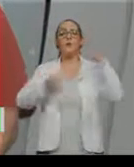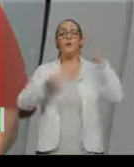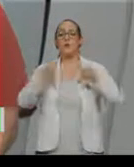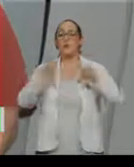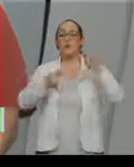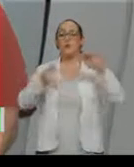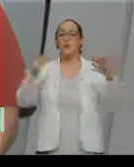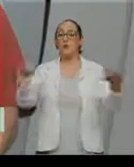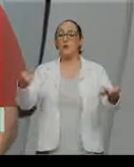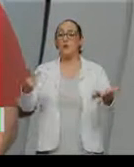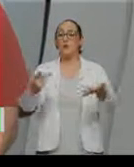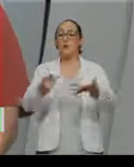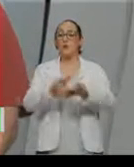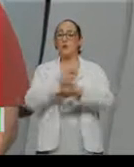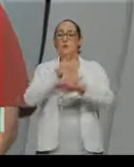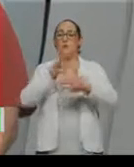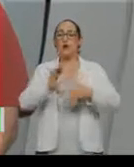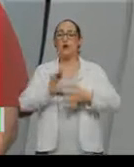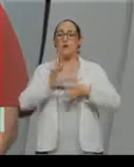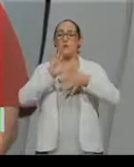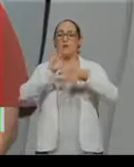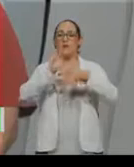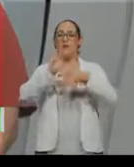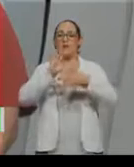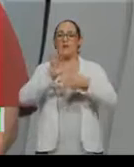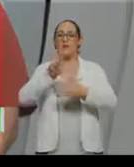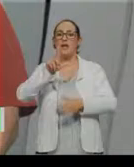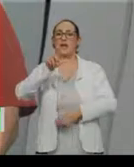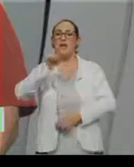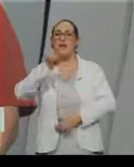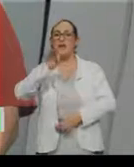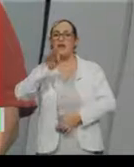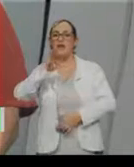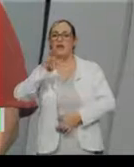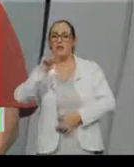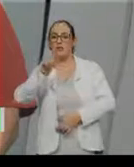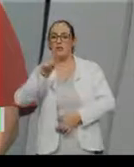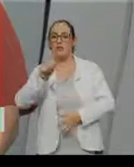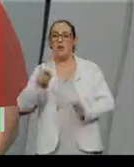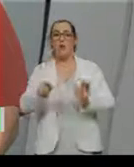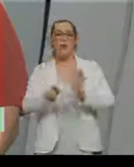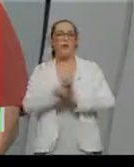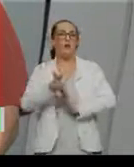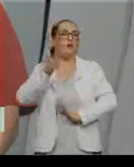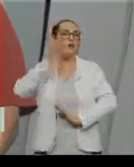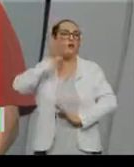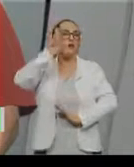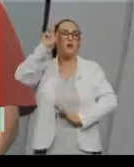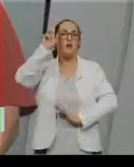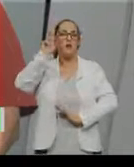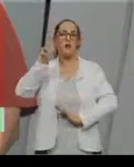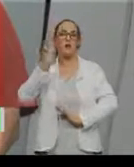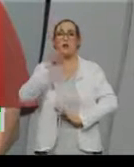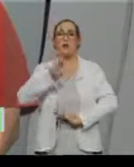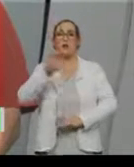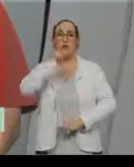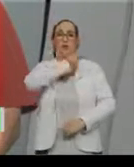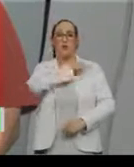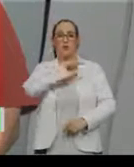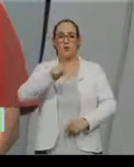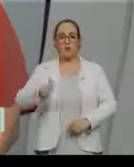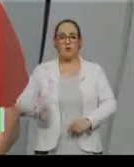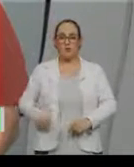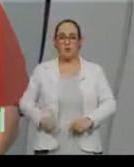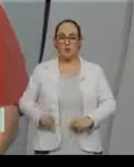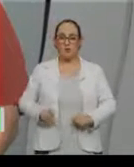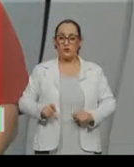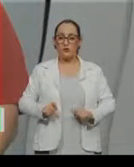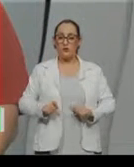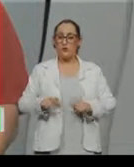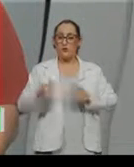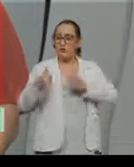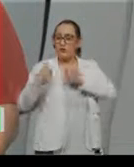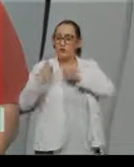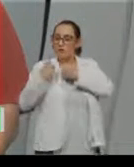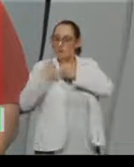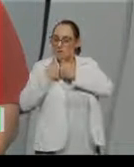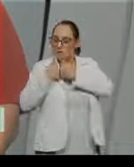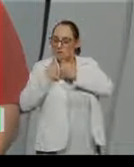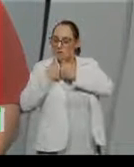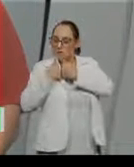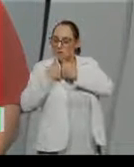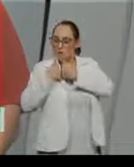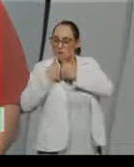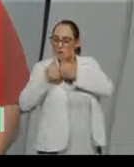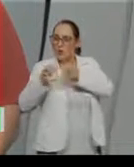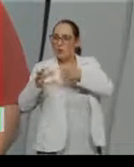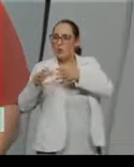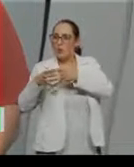Latina, onde o líder ou o presidente de um país, ele se aproxima da classe mais pobre, se aproxima